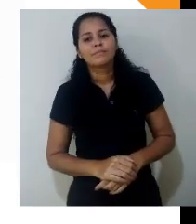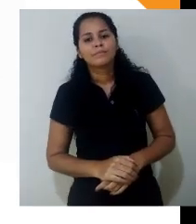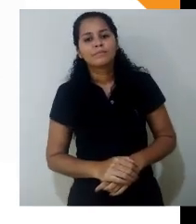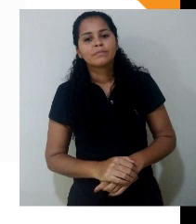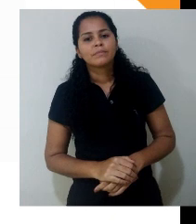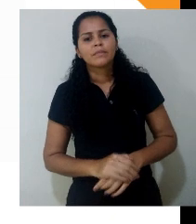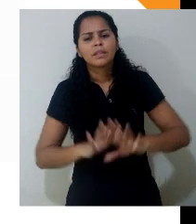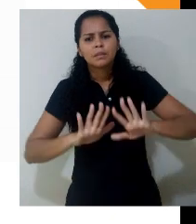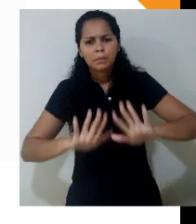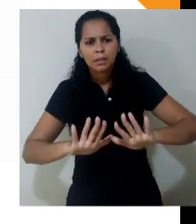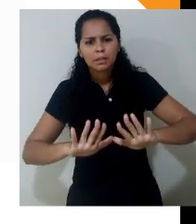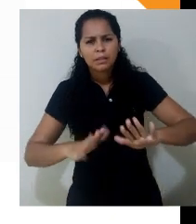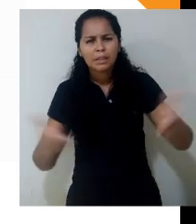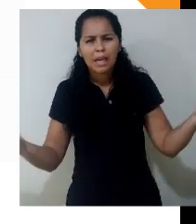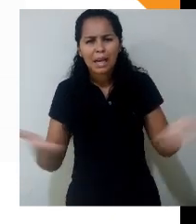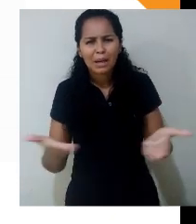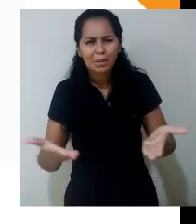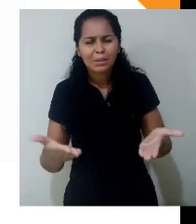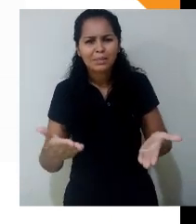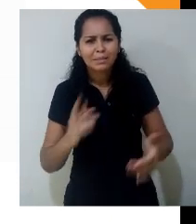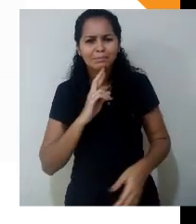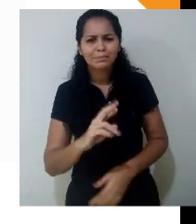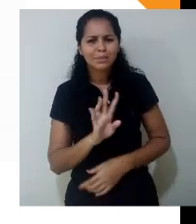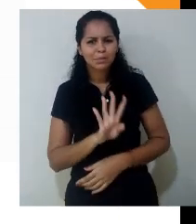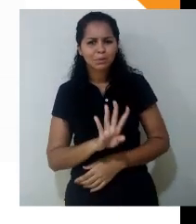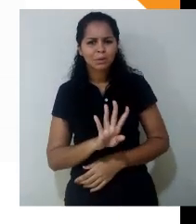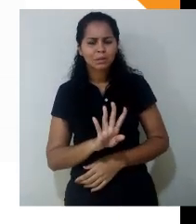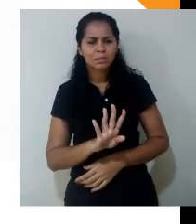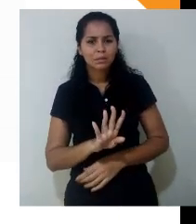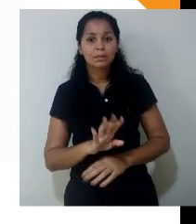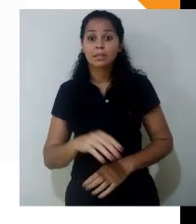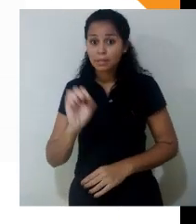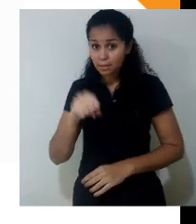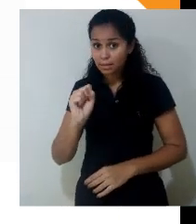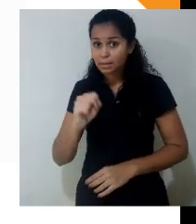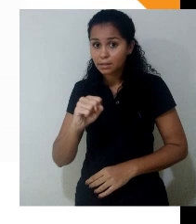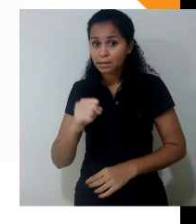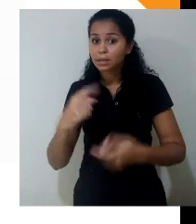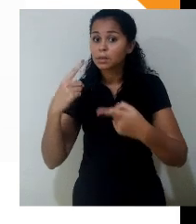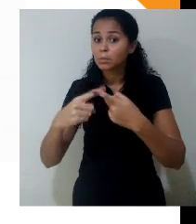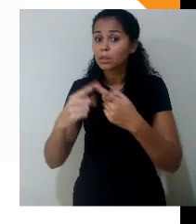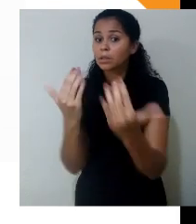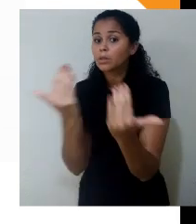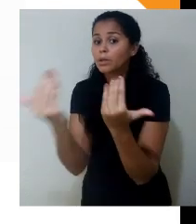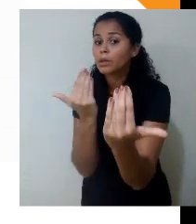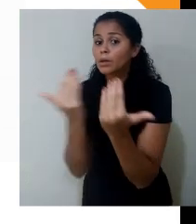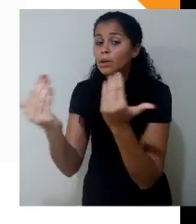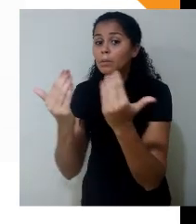real. Mas aqui deu 4. Sim, mas deu 4 porque eu estou